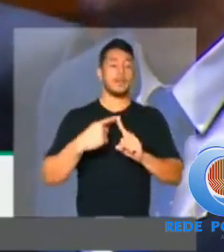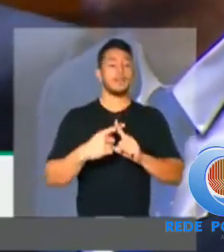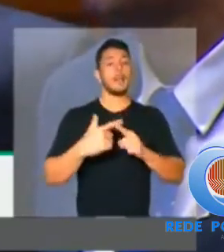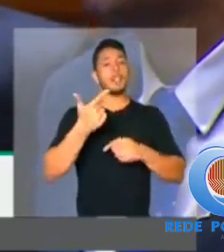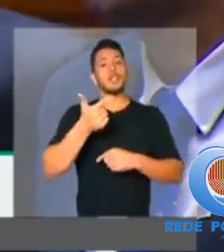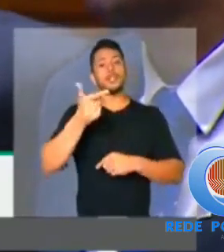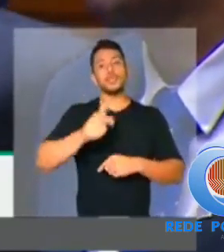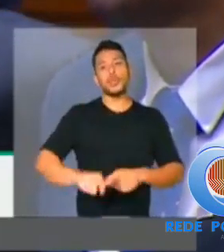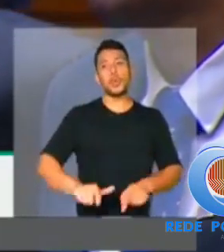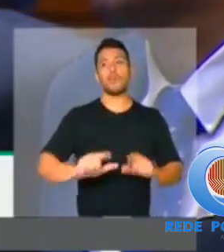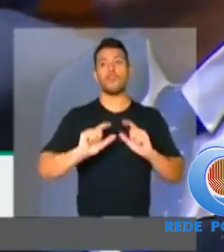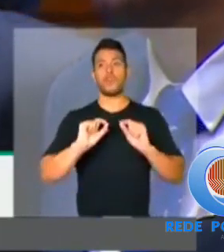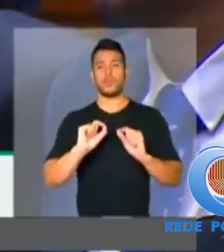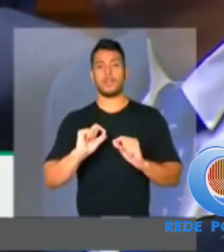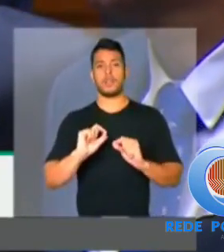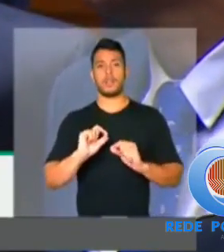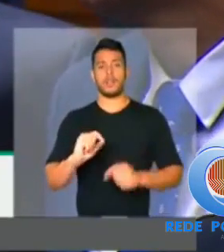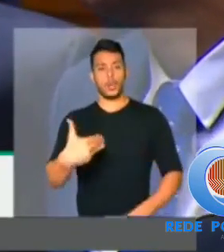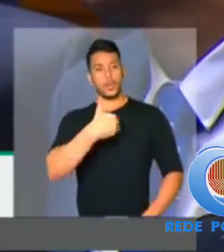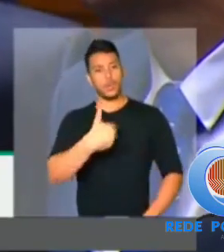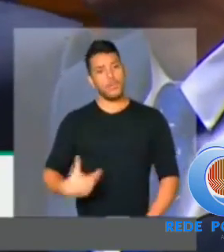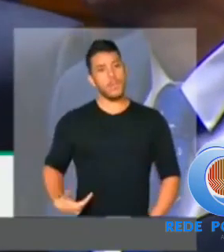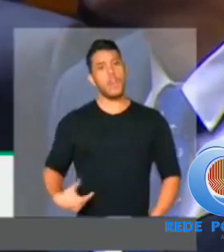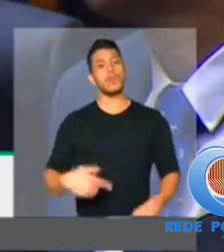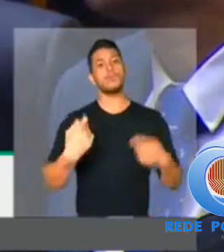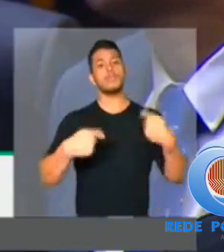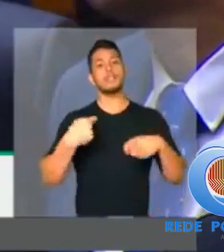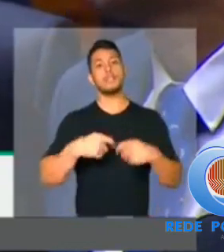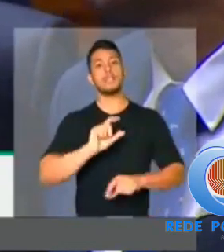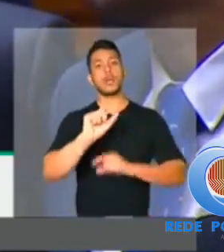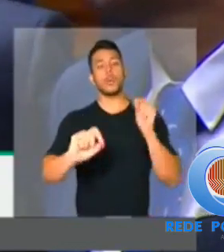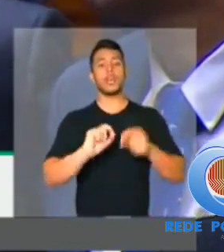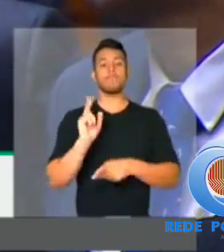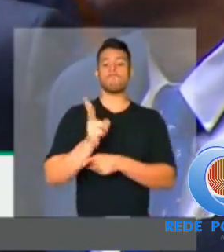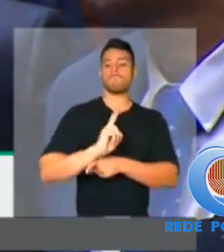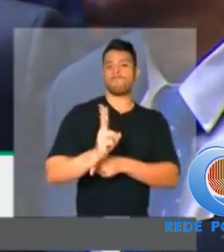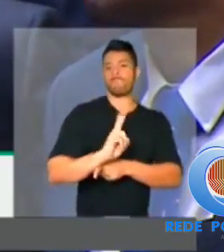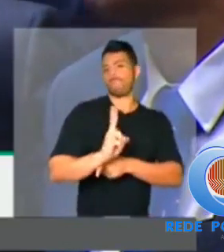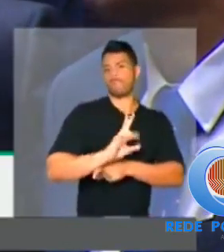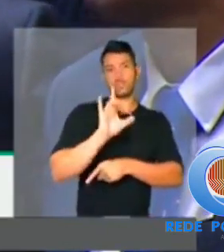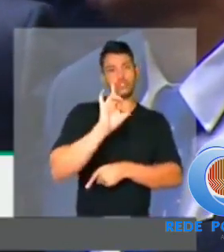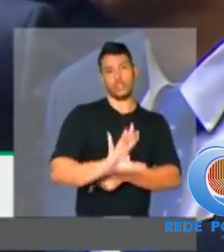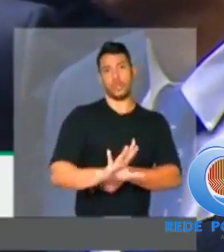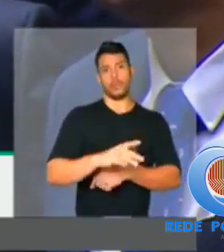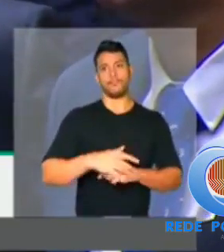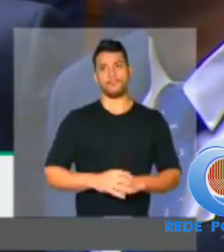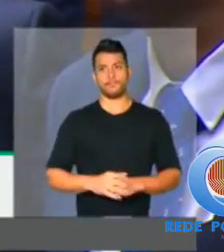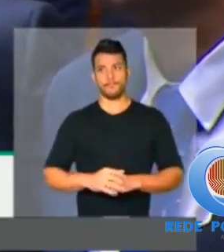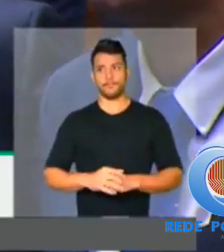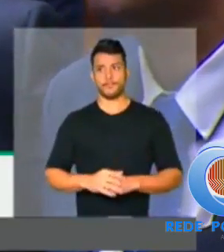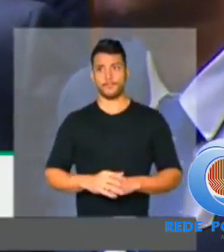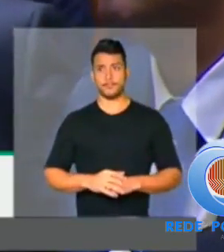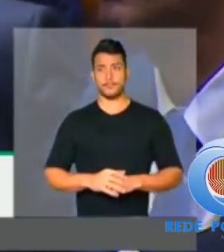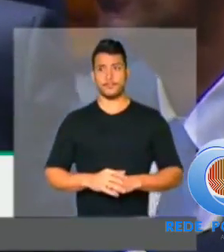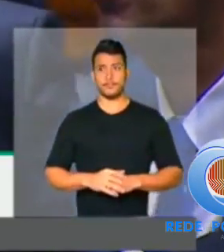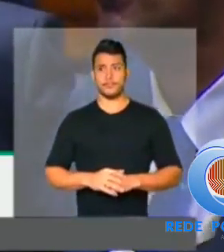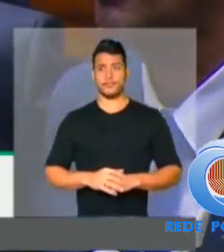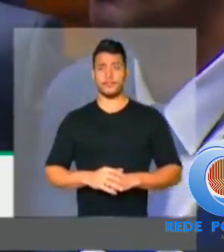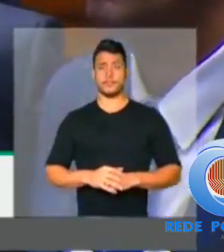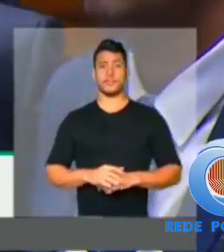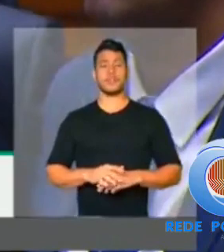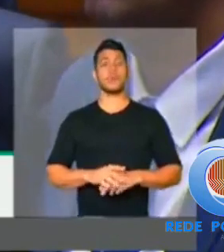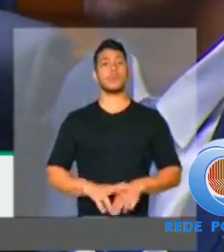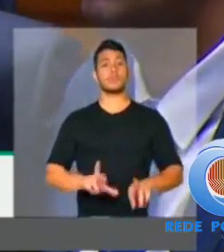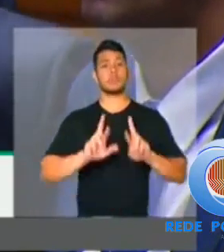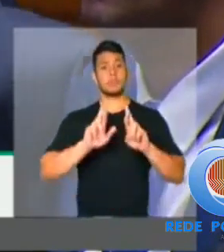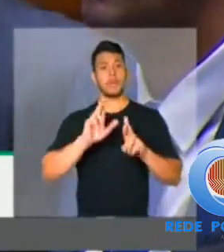o Estado a se adequar à sua função e restringe uma série de redundâncias. Não, e votemos